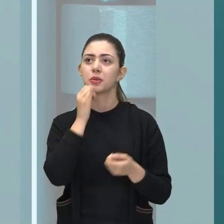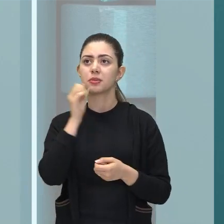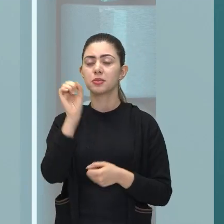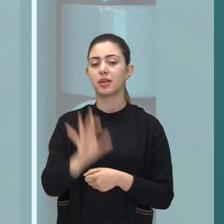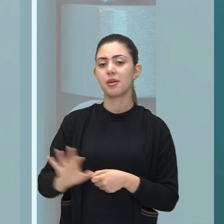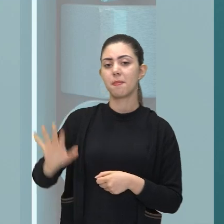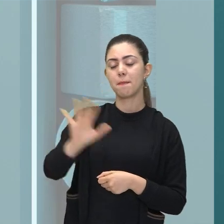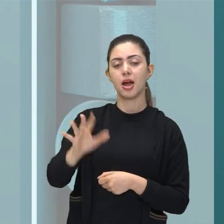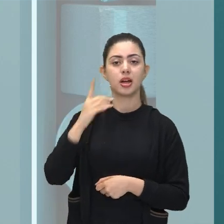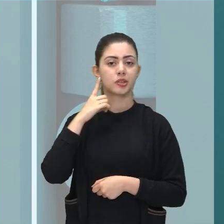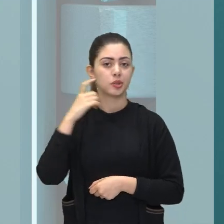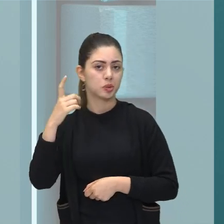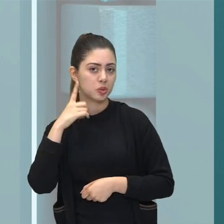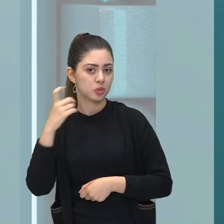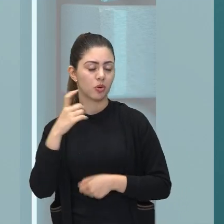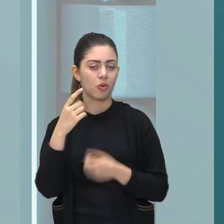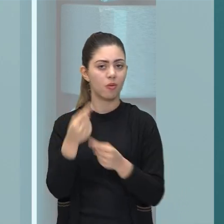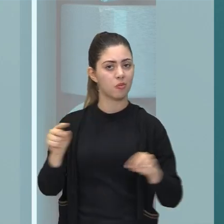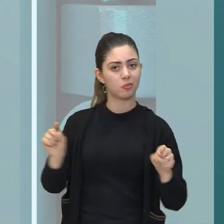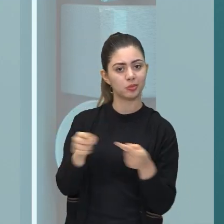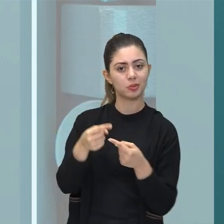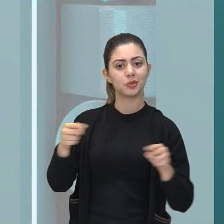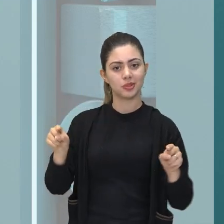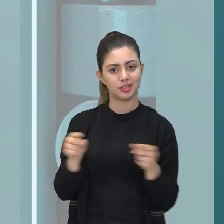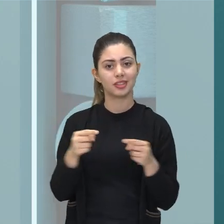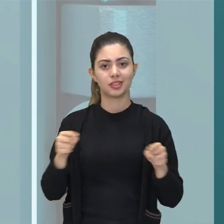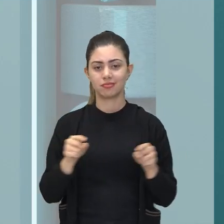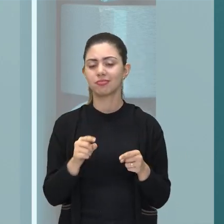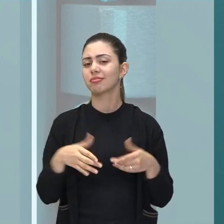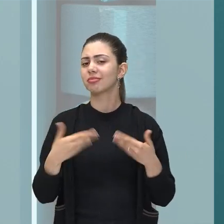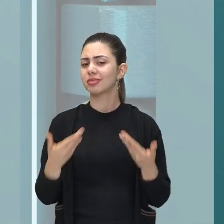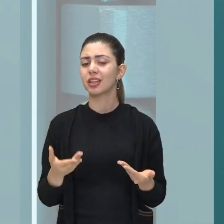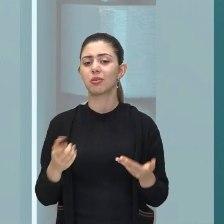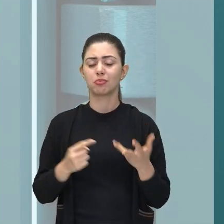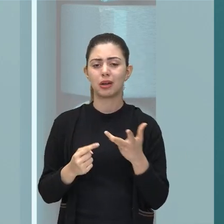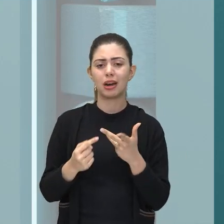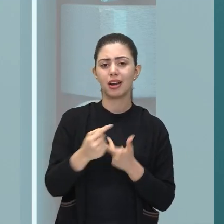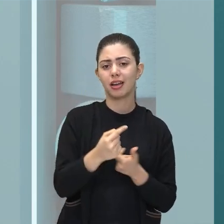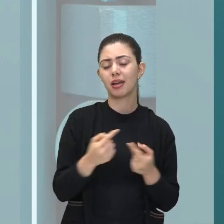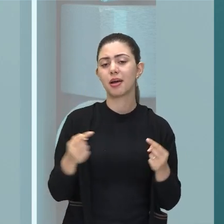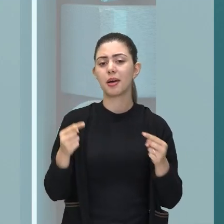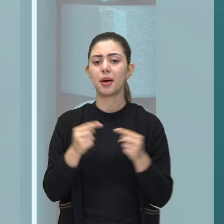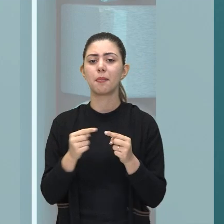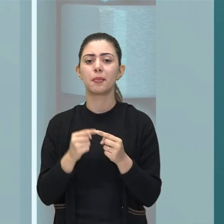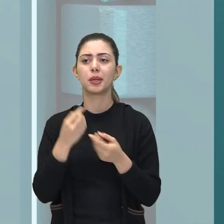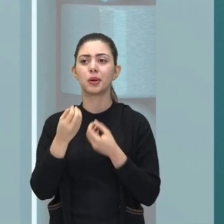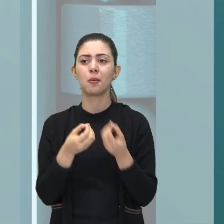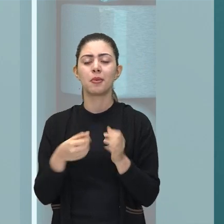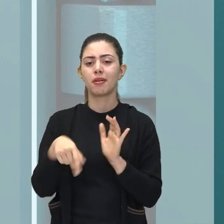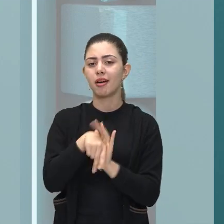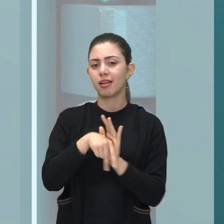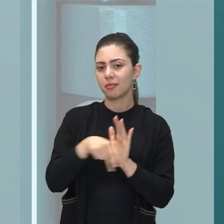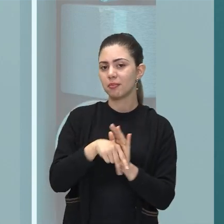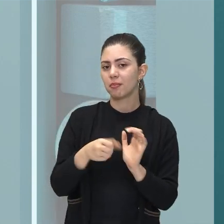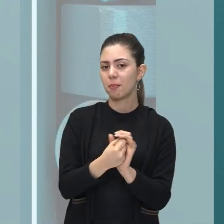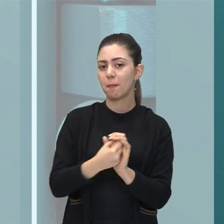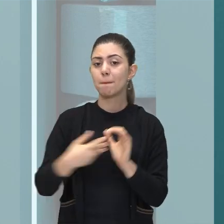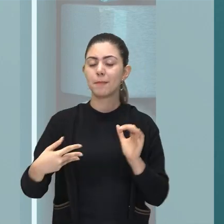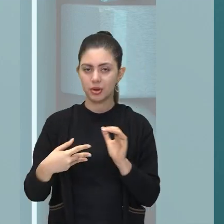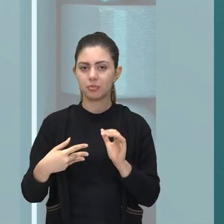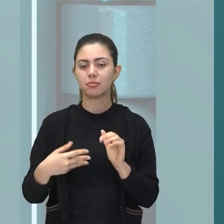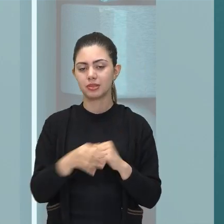em sons, música. Isso, na verdade, tem muito mais a ver com essência, forma, aquilo que